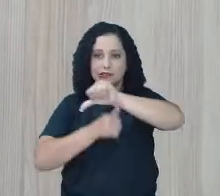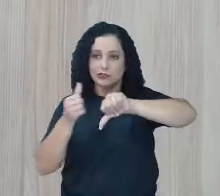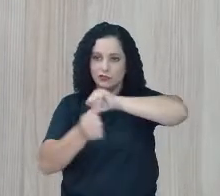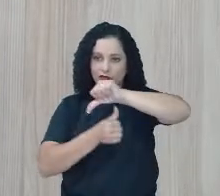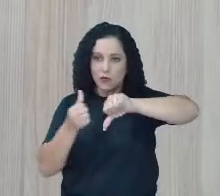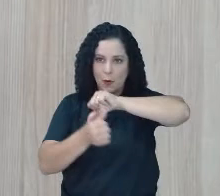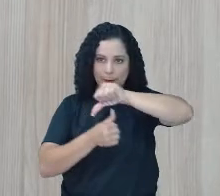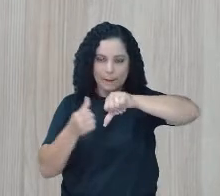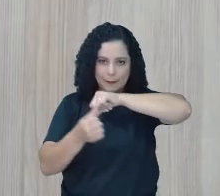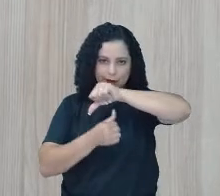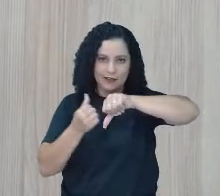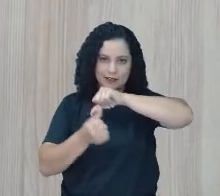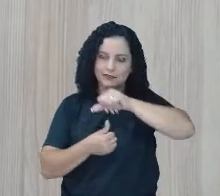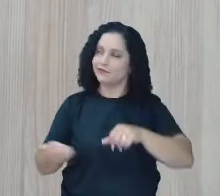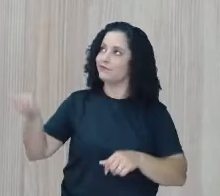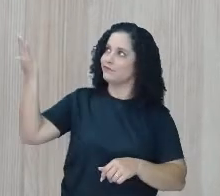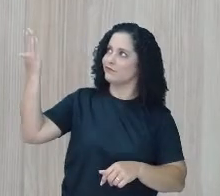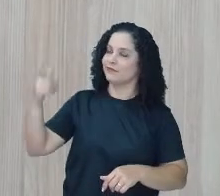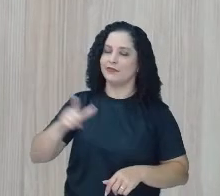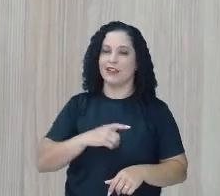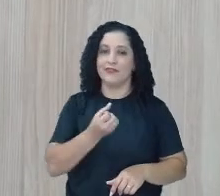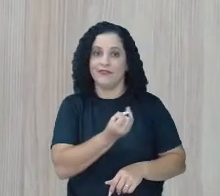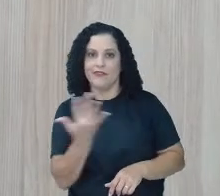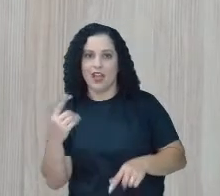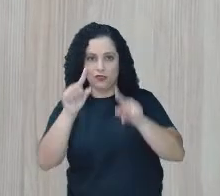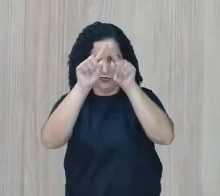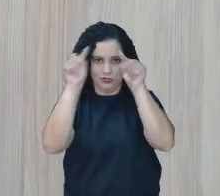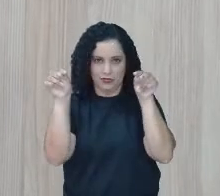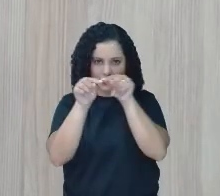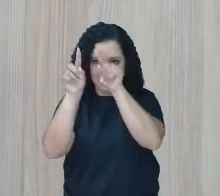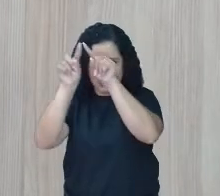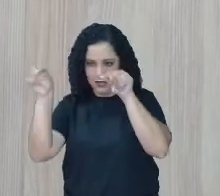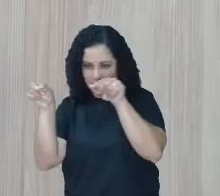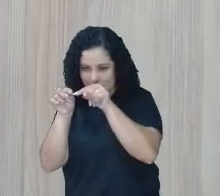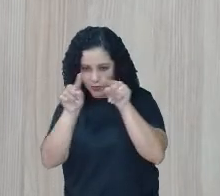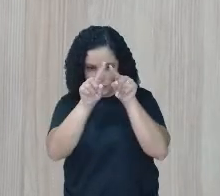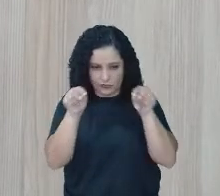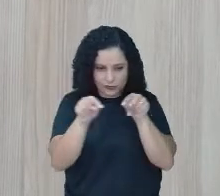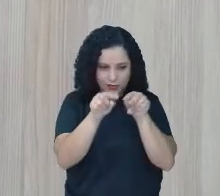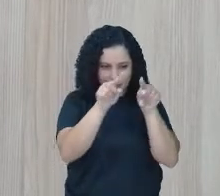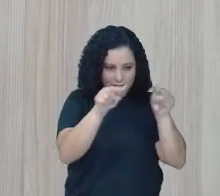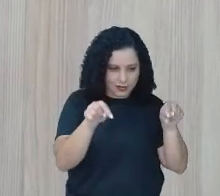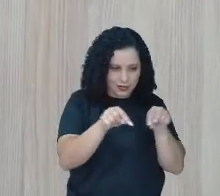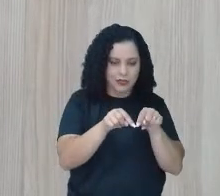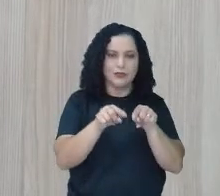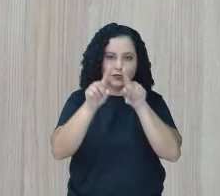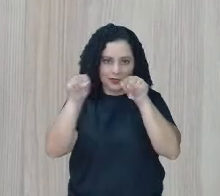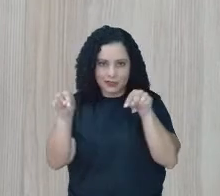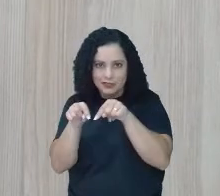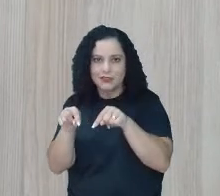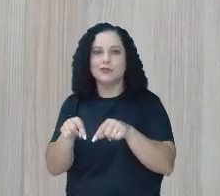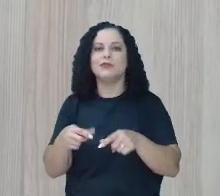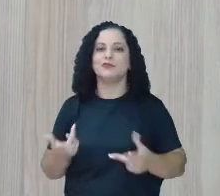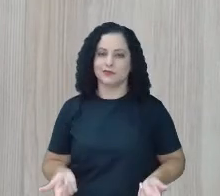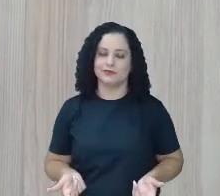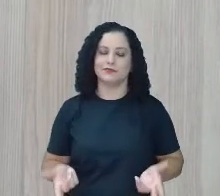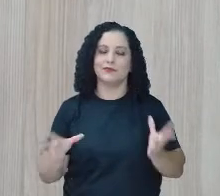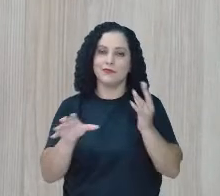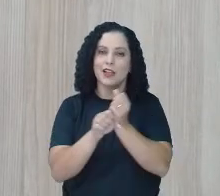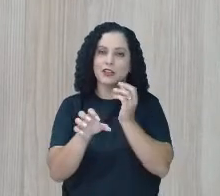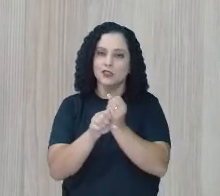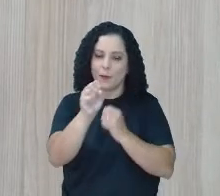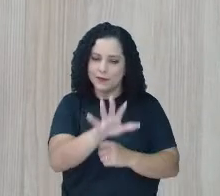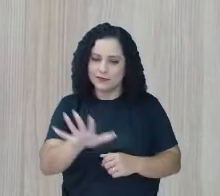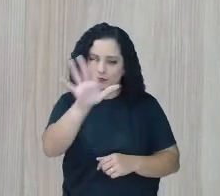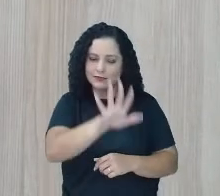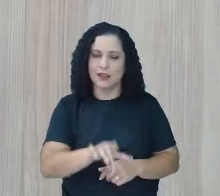qualquer polígono em uma determinada quantidade de triângulos e depois a gente sabe que a soma dos ângulos internos de um triângulo é